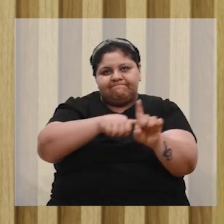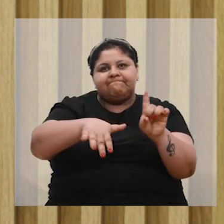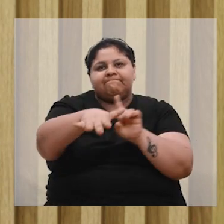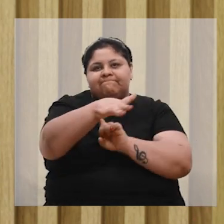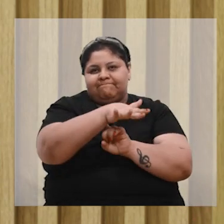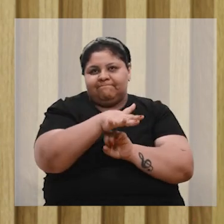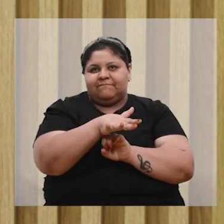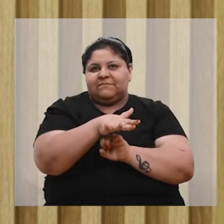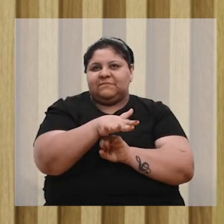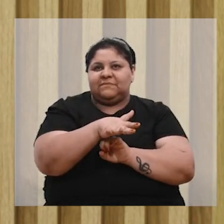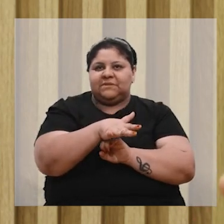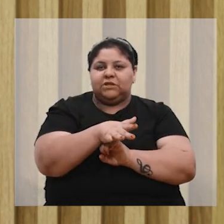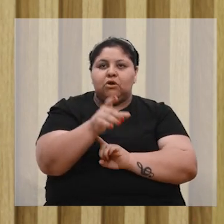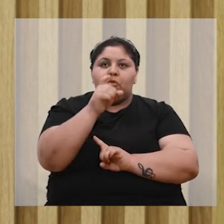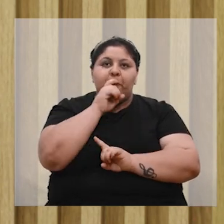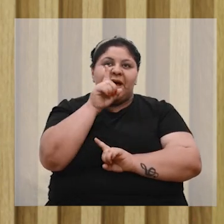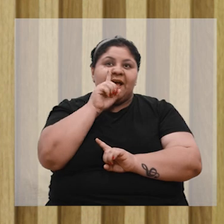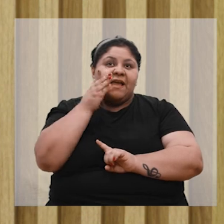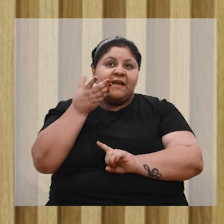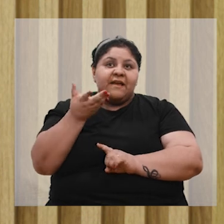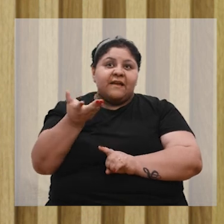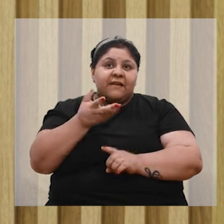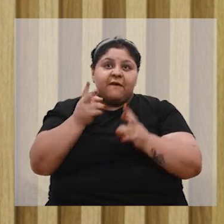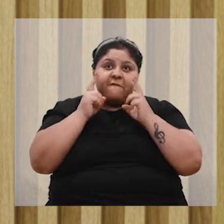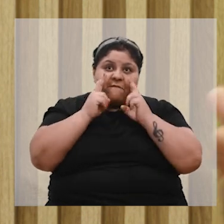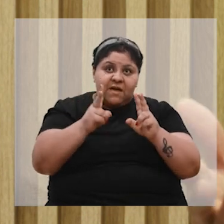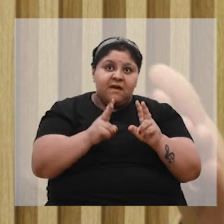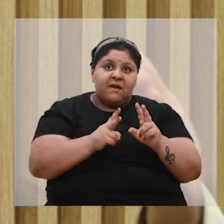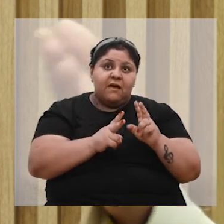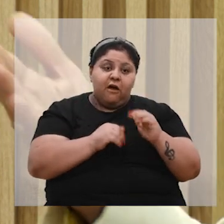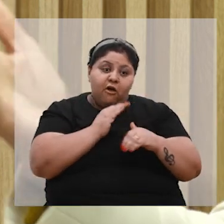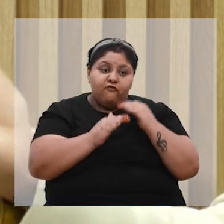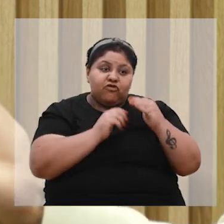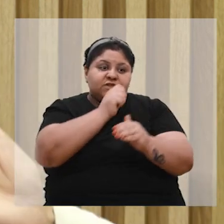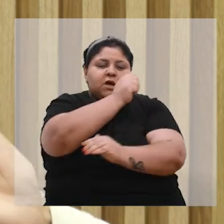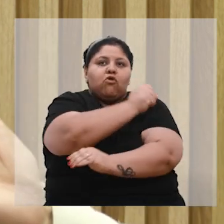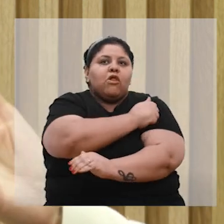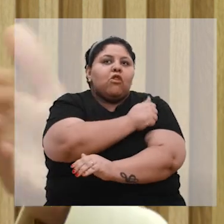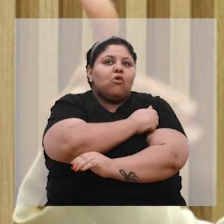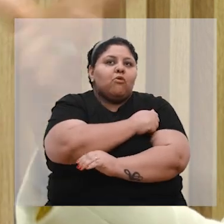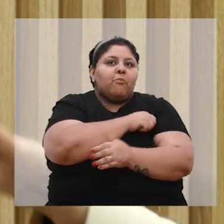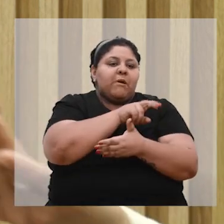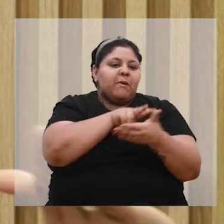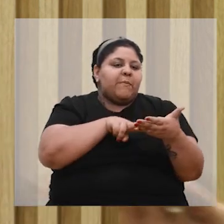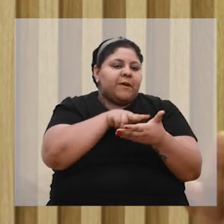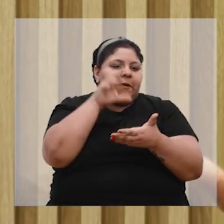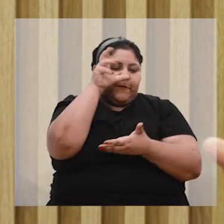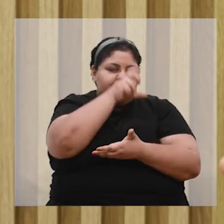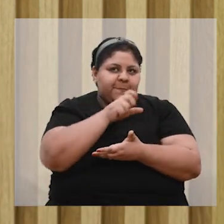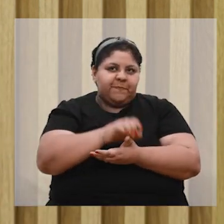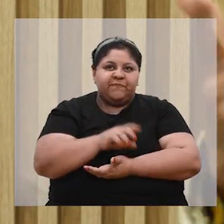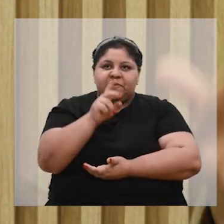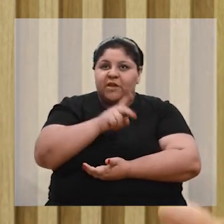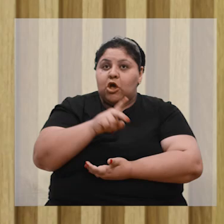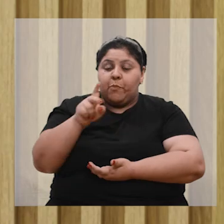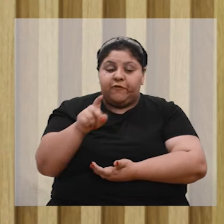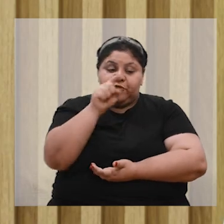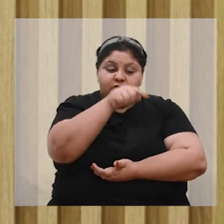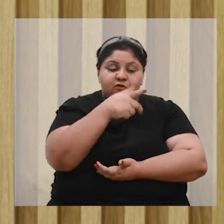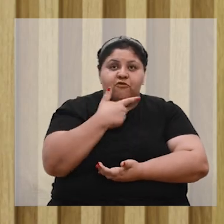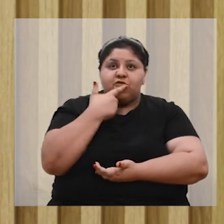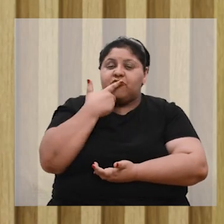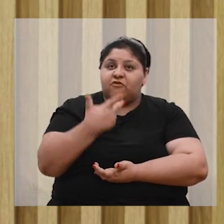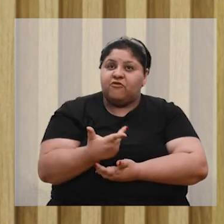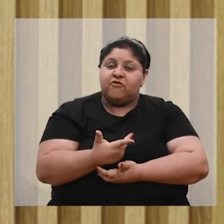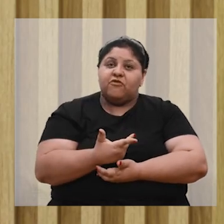Ainda a nossa sociedade quer o concreto. O pai quer ver a evolução do aluno no processo de alfabetização, né? Mas quando o